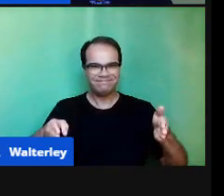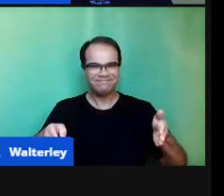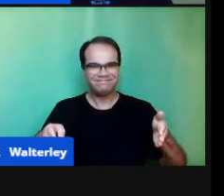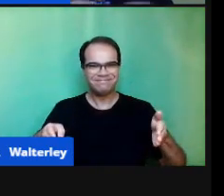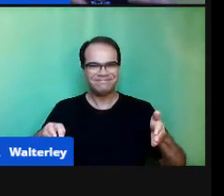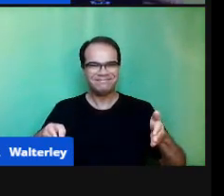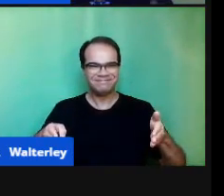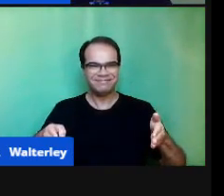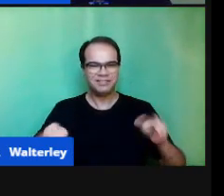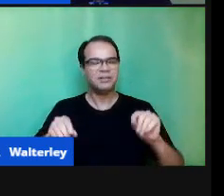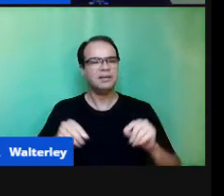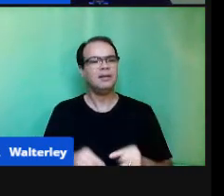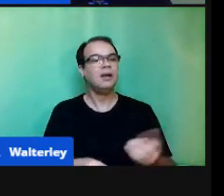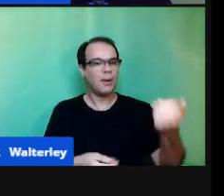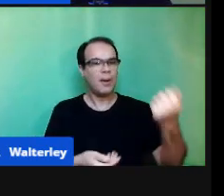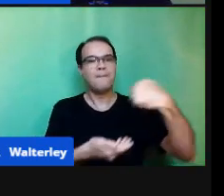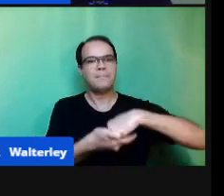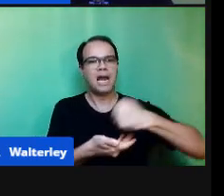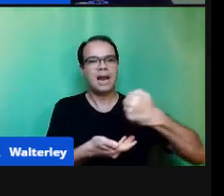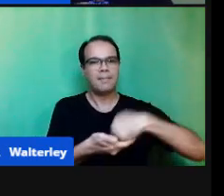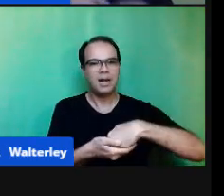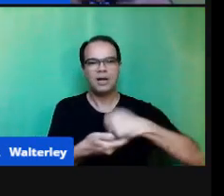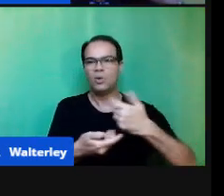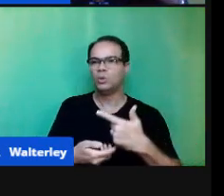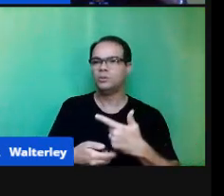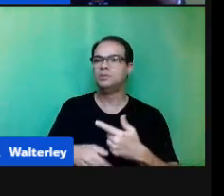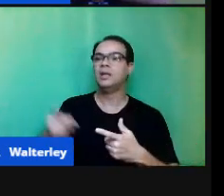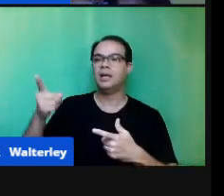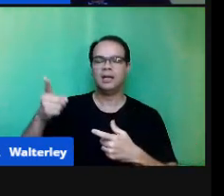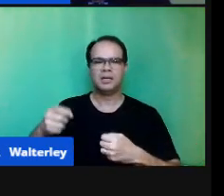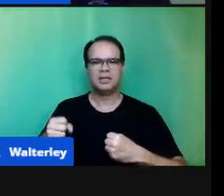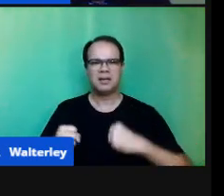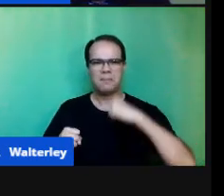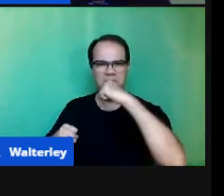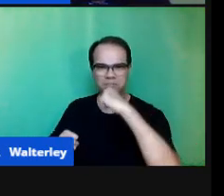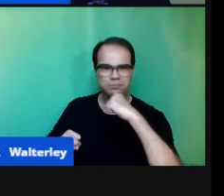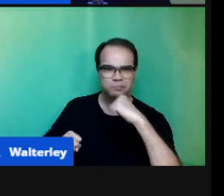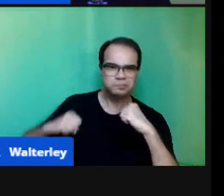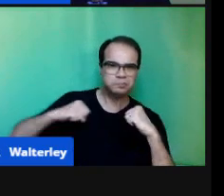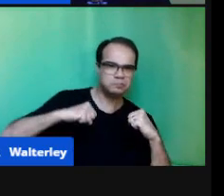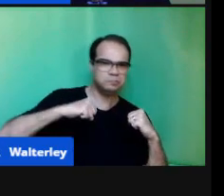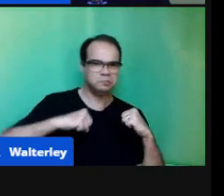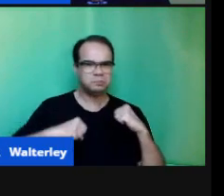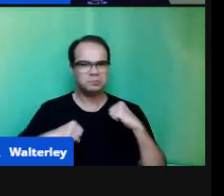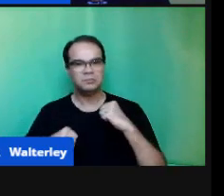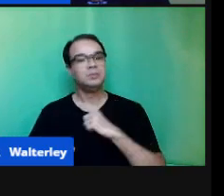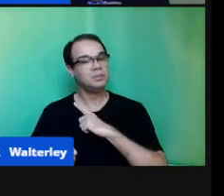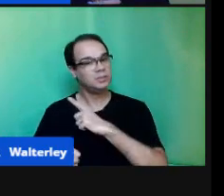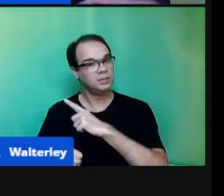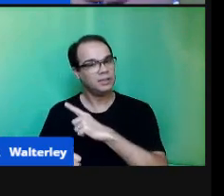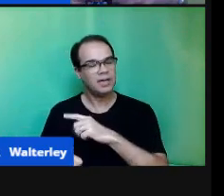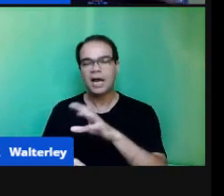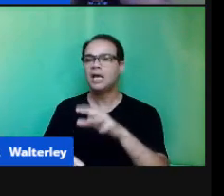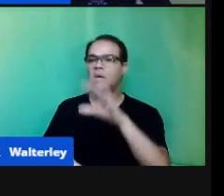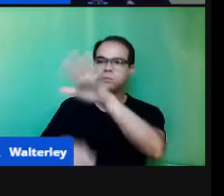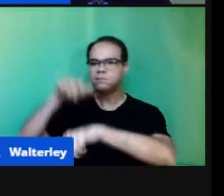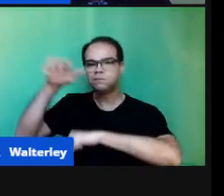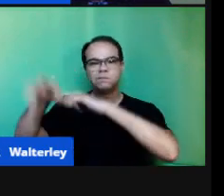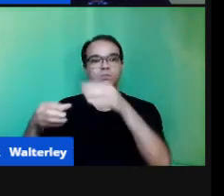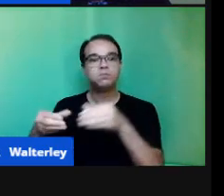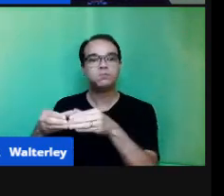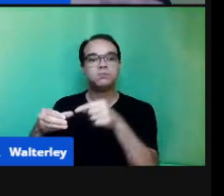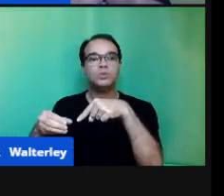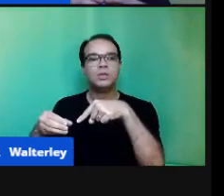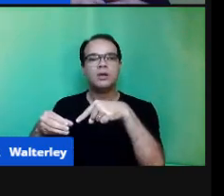livre, juntavam os amigos dos bairros e iam resolvendo produzir cinema. Então eles, com a cara e com